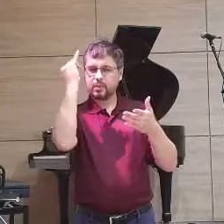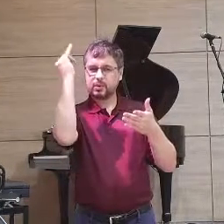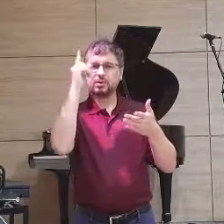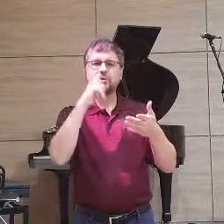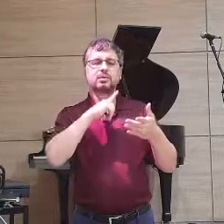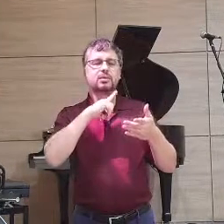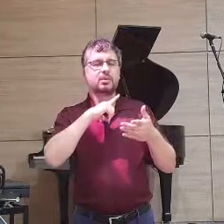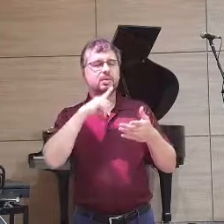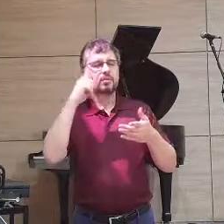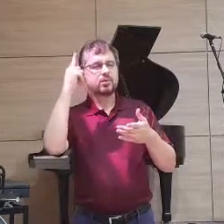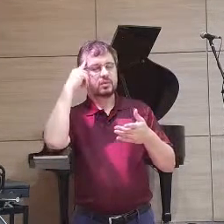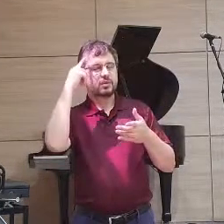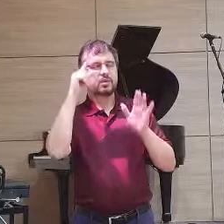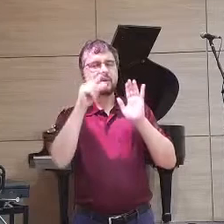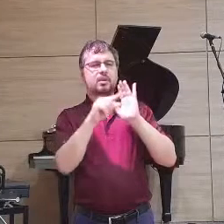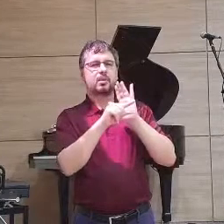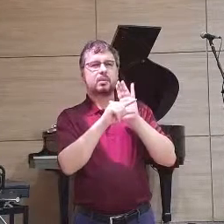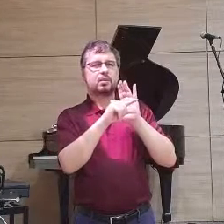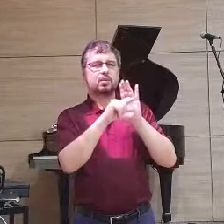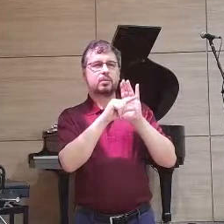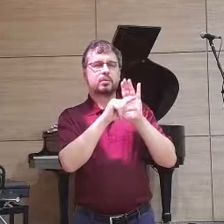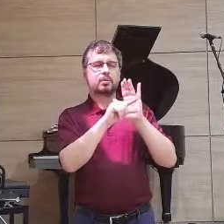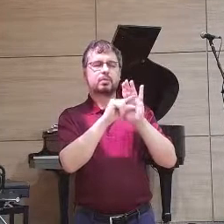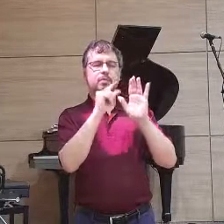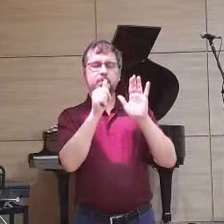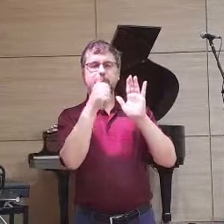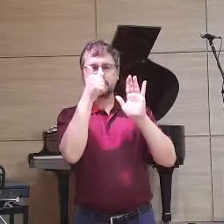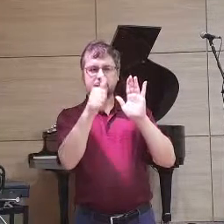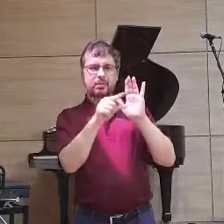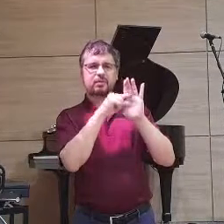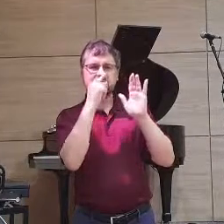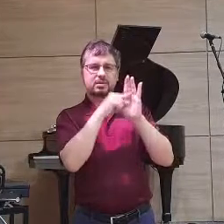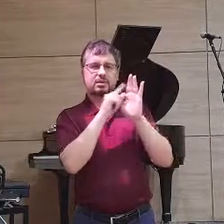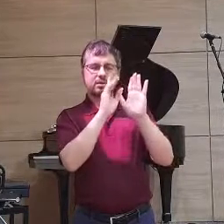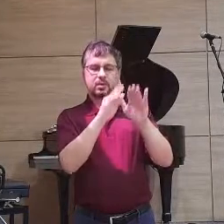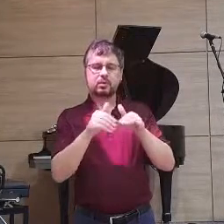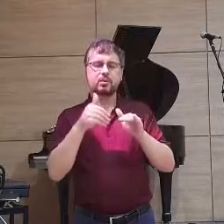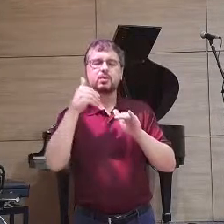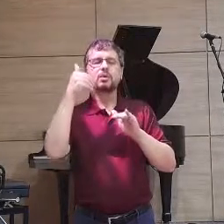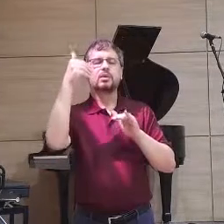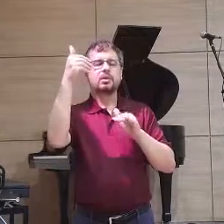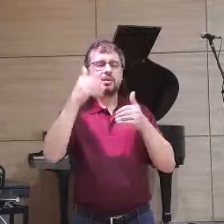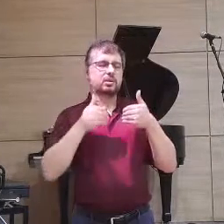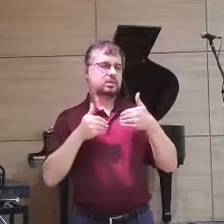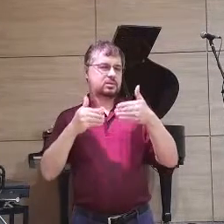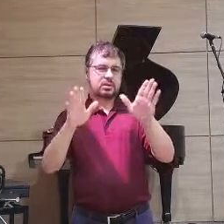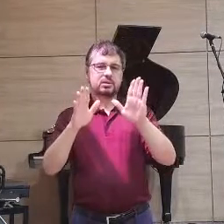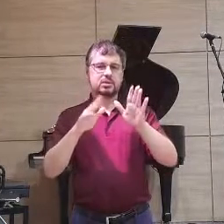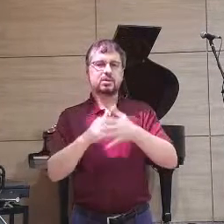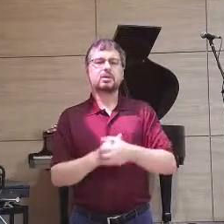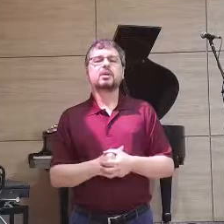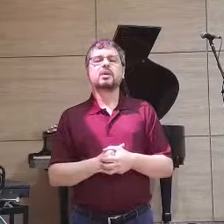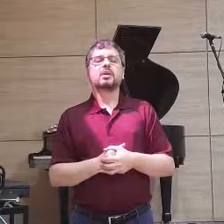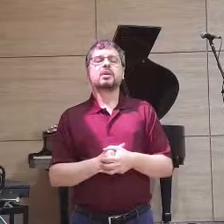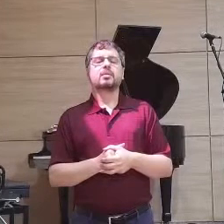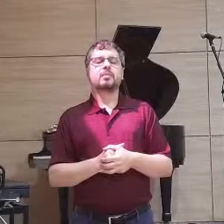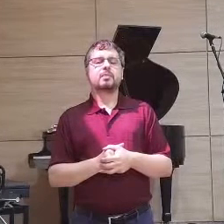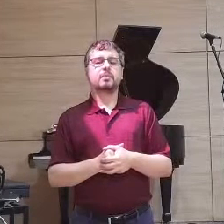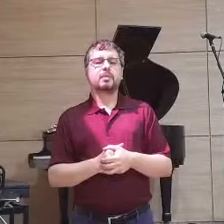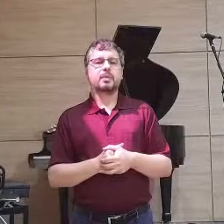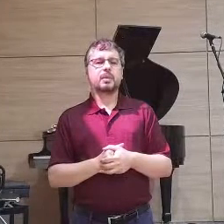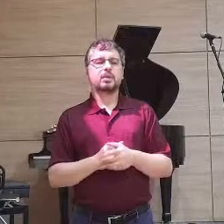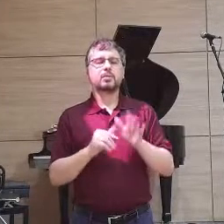nós temos as referências do primeiro Versículo diante para que o Versículo 6 não caia como Adão de zumbi calisado ou seja sem fora do contexto